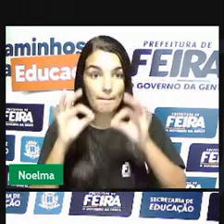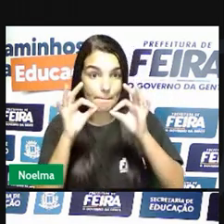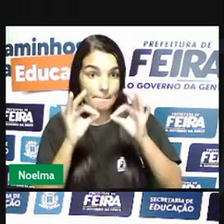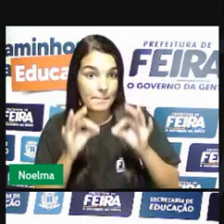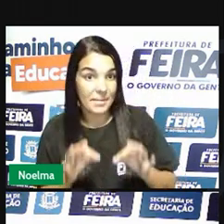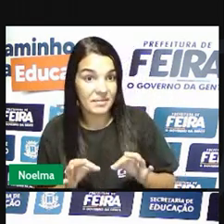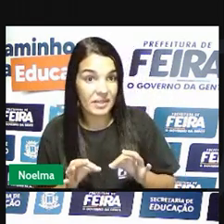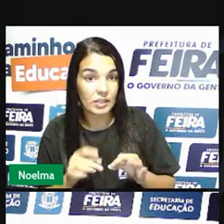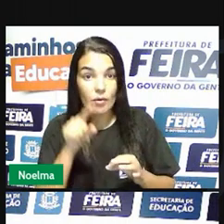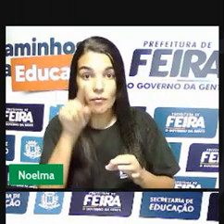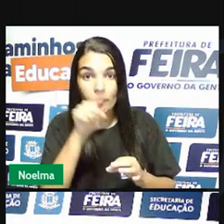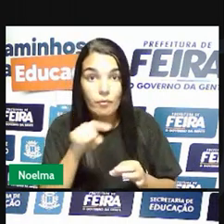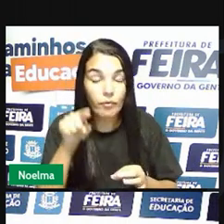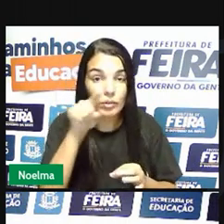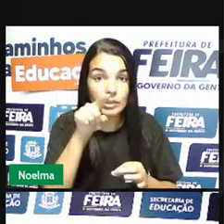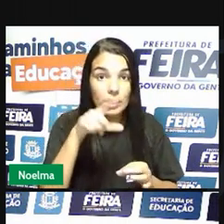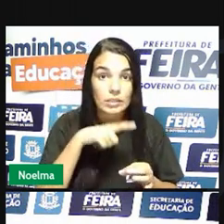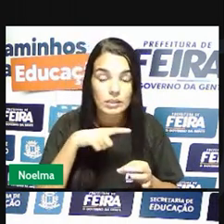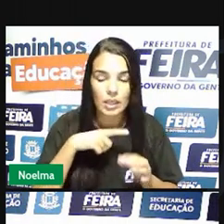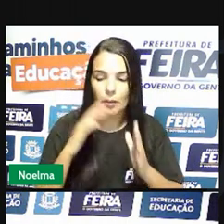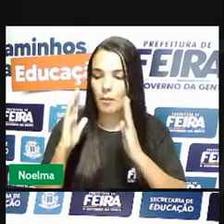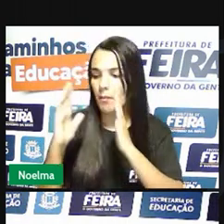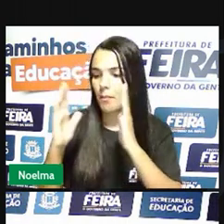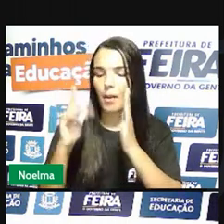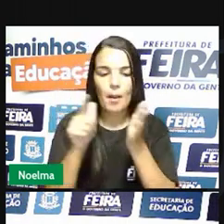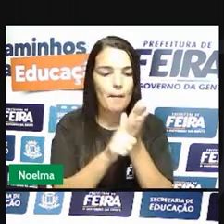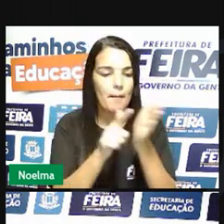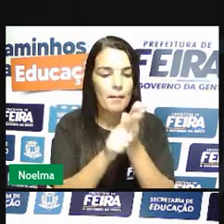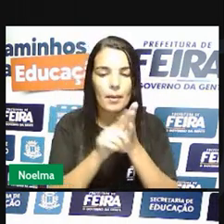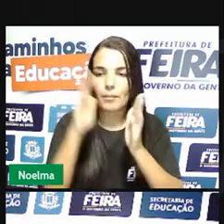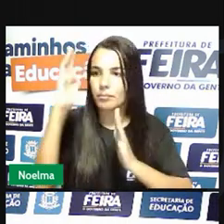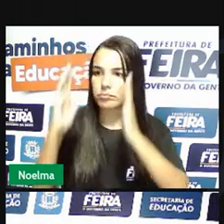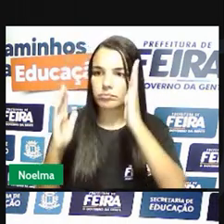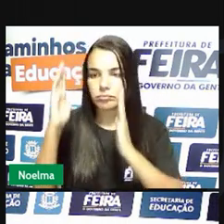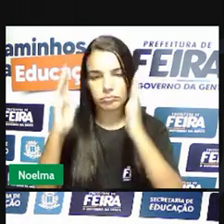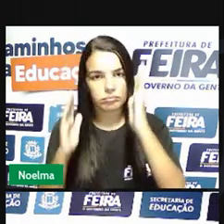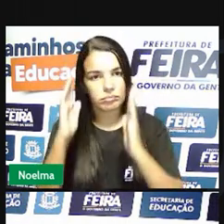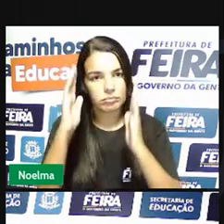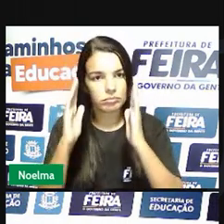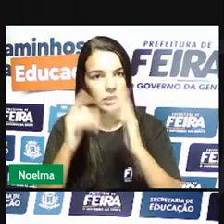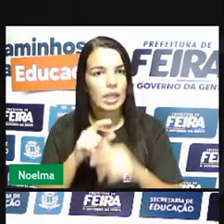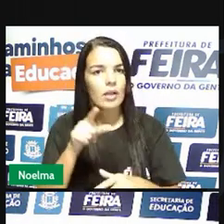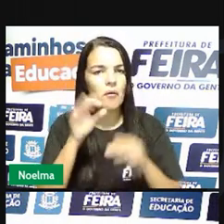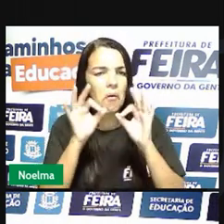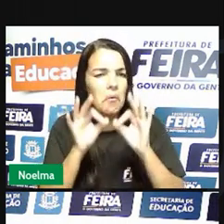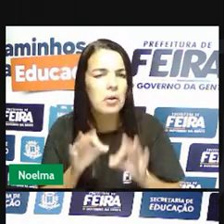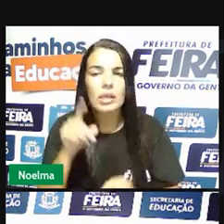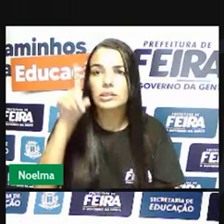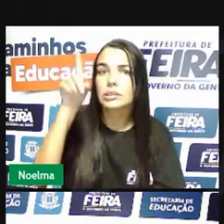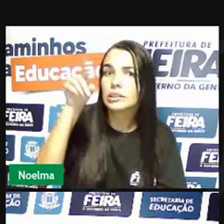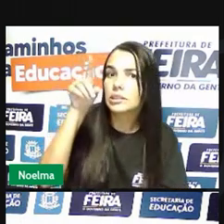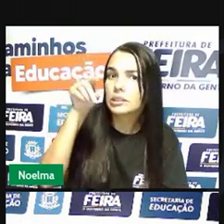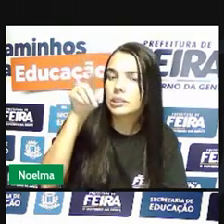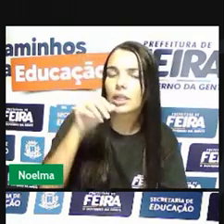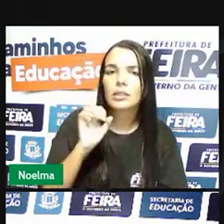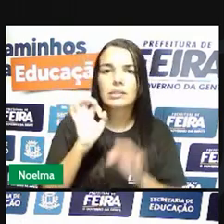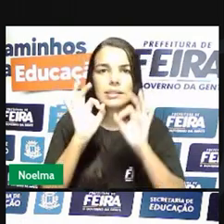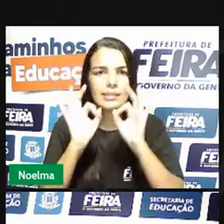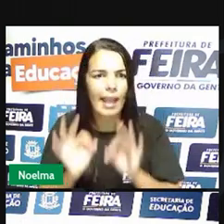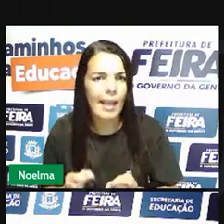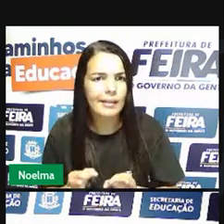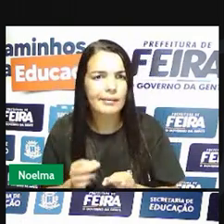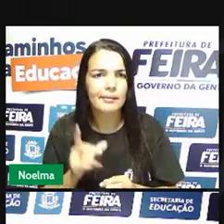Vocês respeitaram as margens do papel? A acentuação das palavras está feita de forma